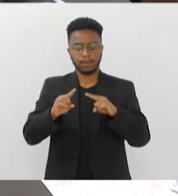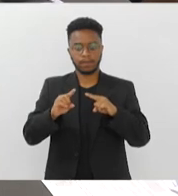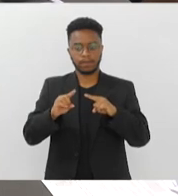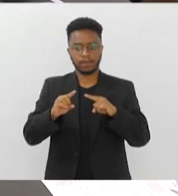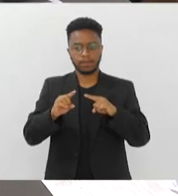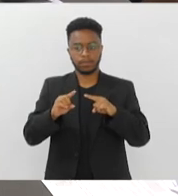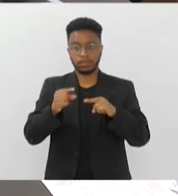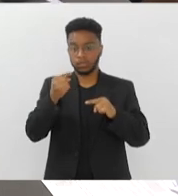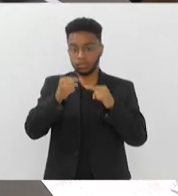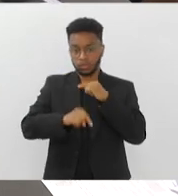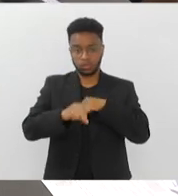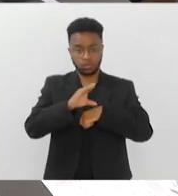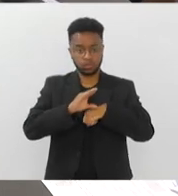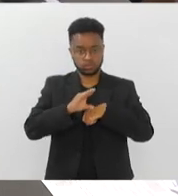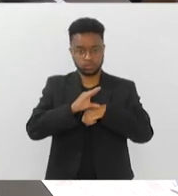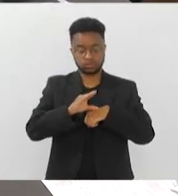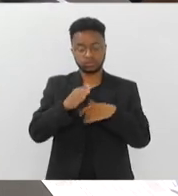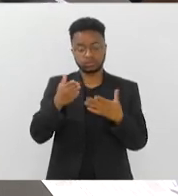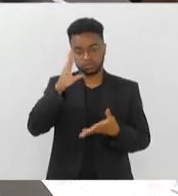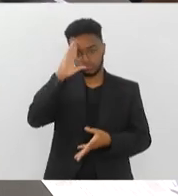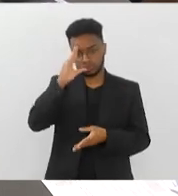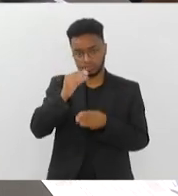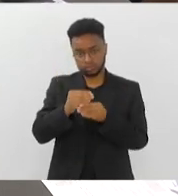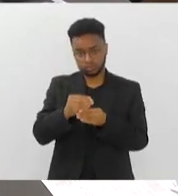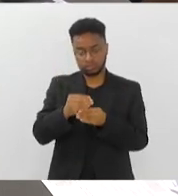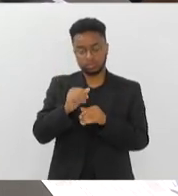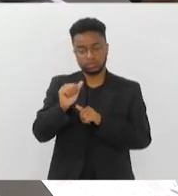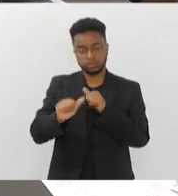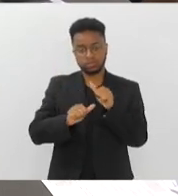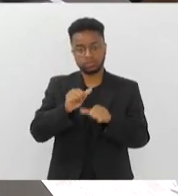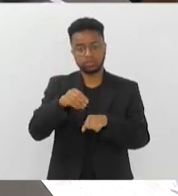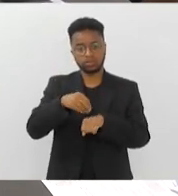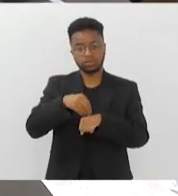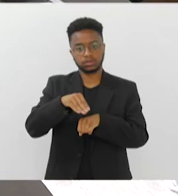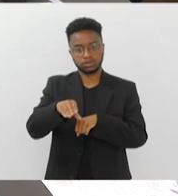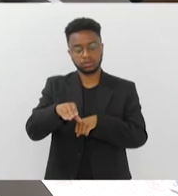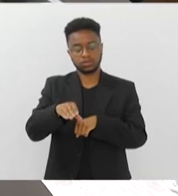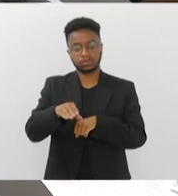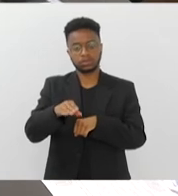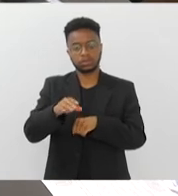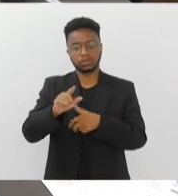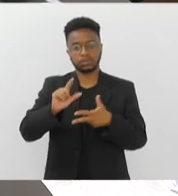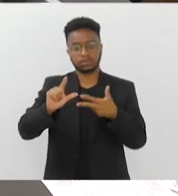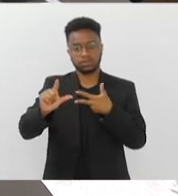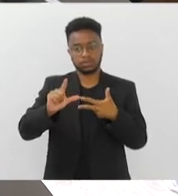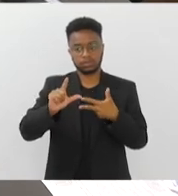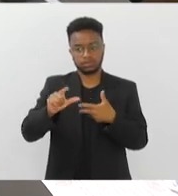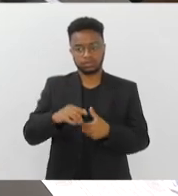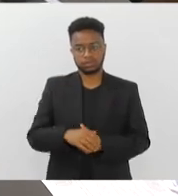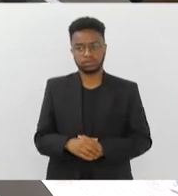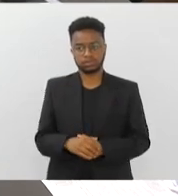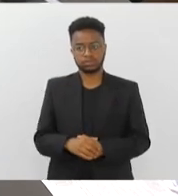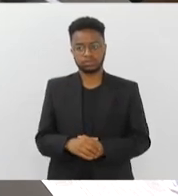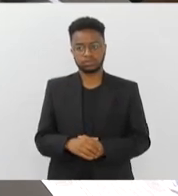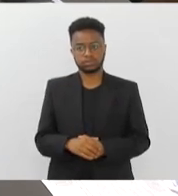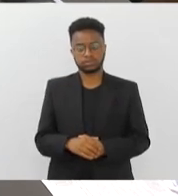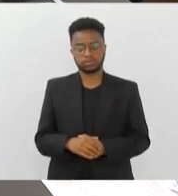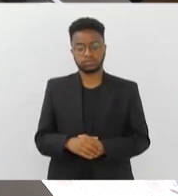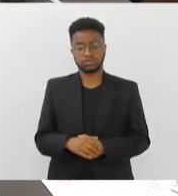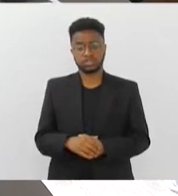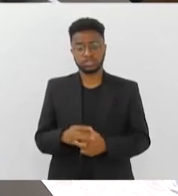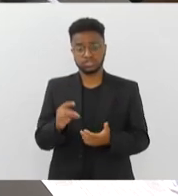pela inconstitucionalidade, concluindo pela transformação em indicação legislativa. Na